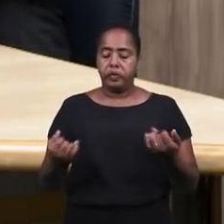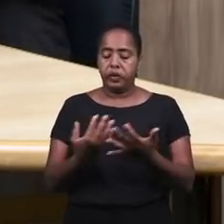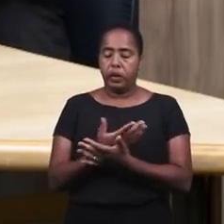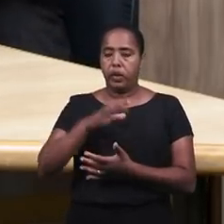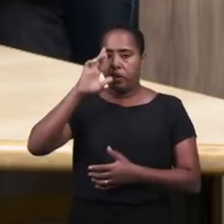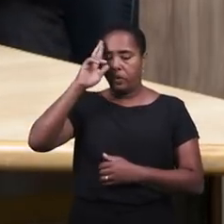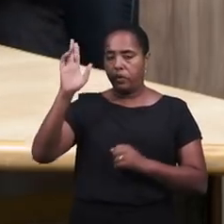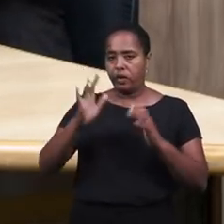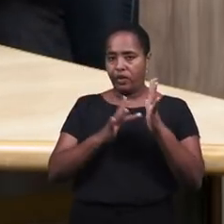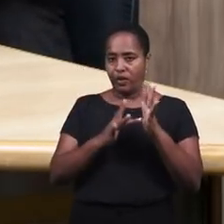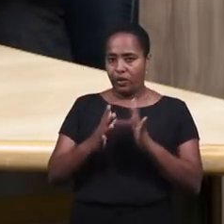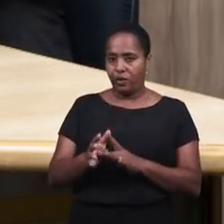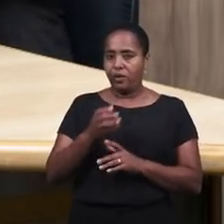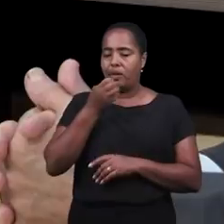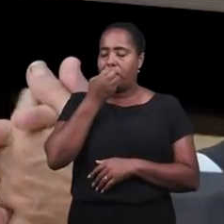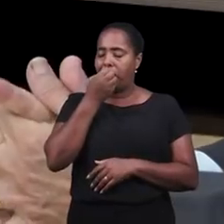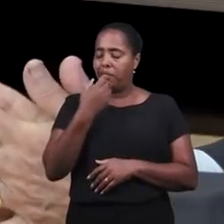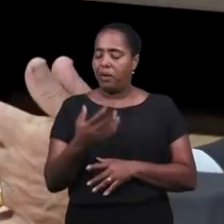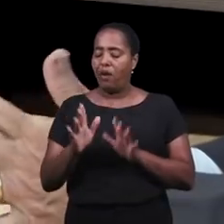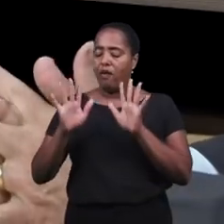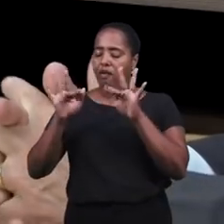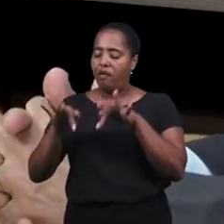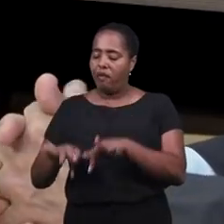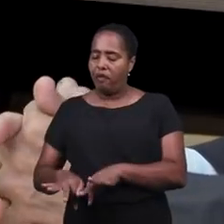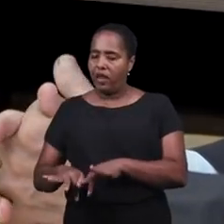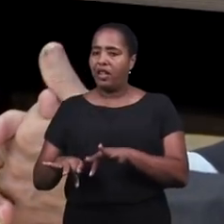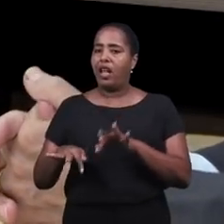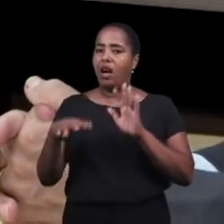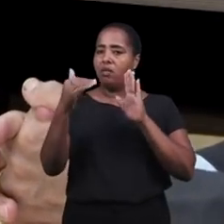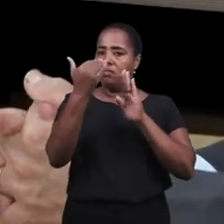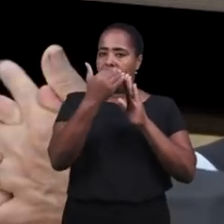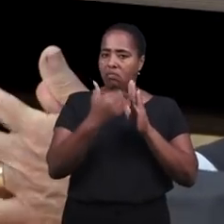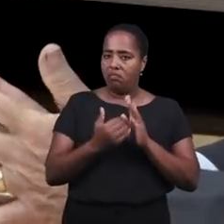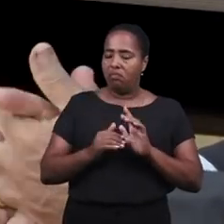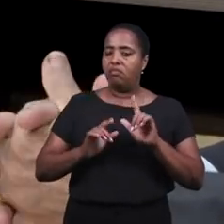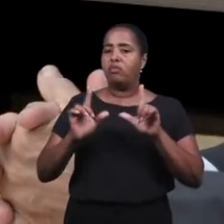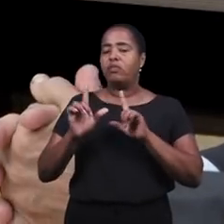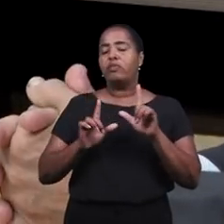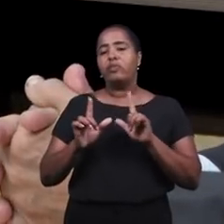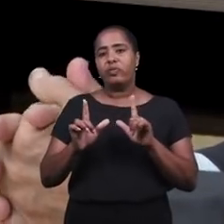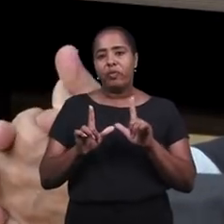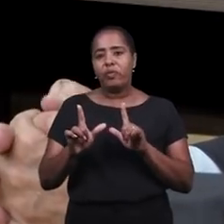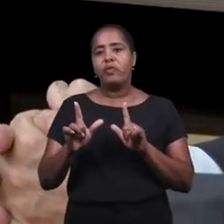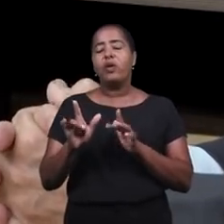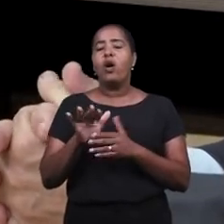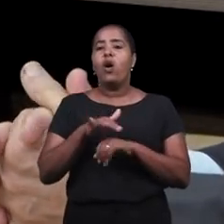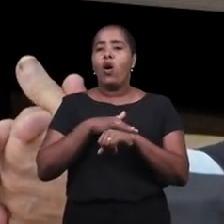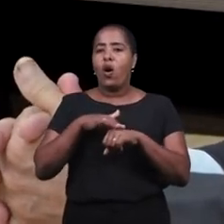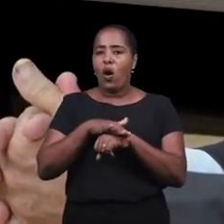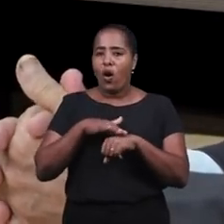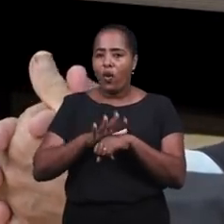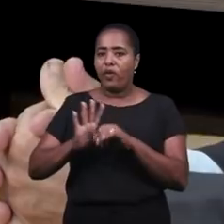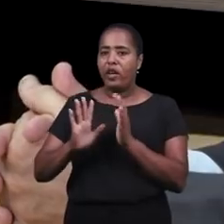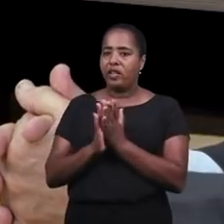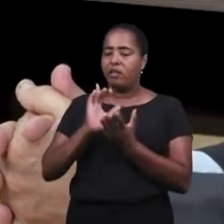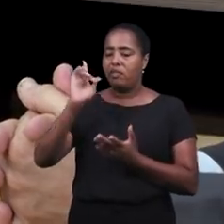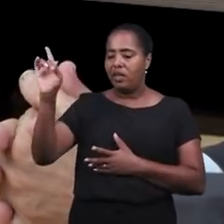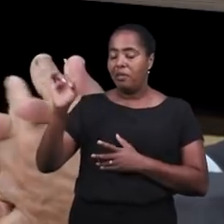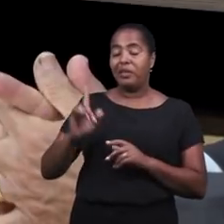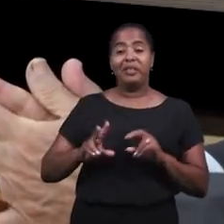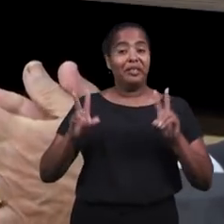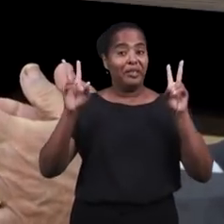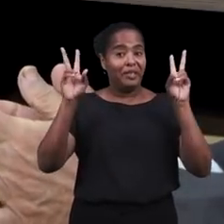Glória a Jesus. Muito bem, estamos chegando ao final de mais essa edição do programa Conversas Bíblicas e, aliás,